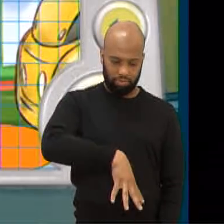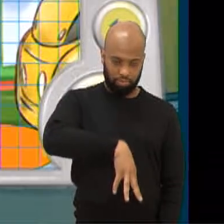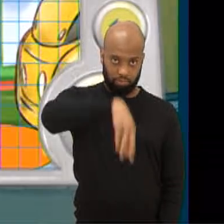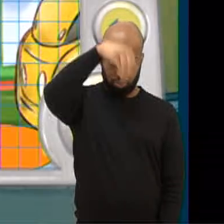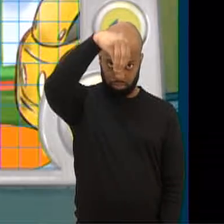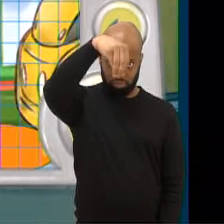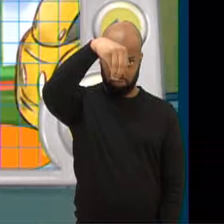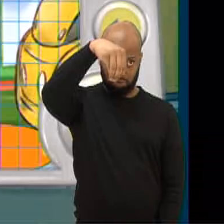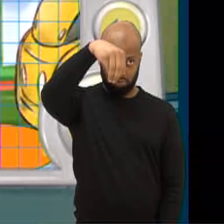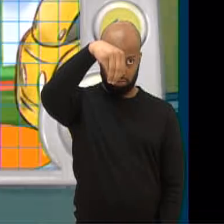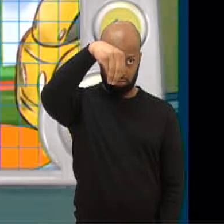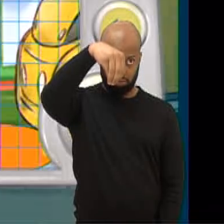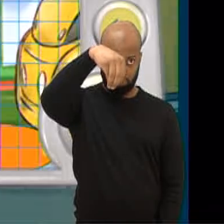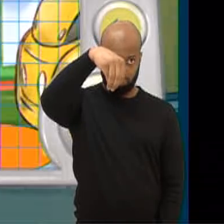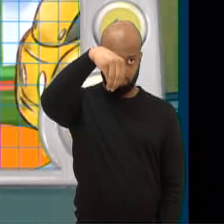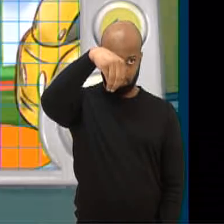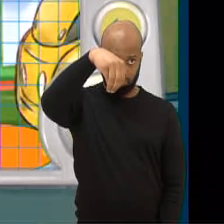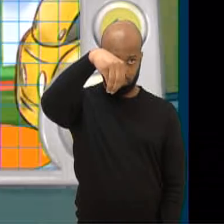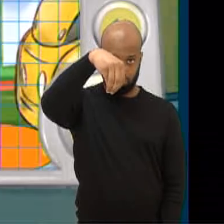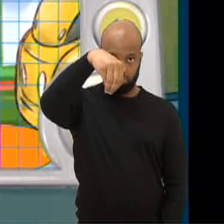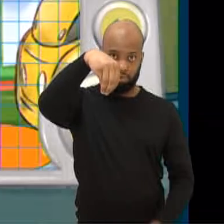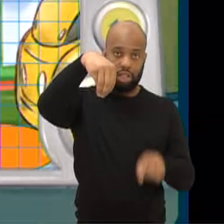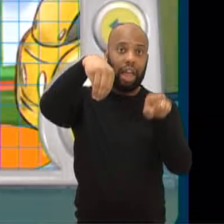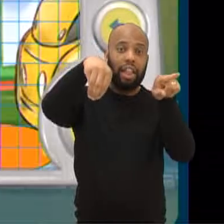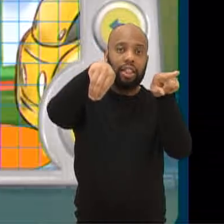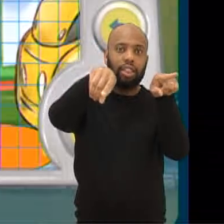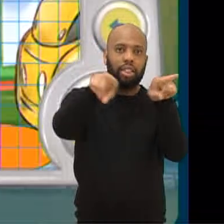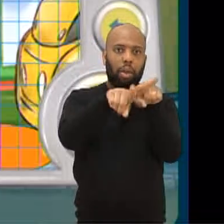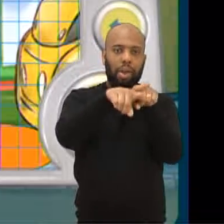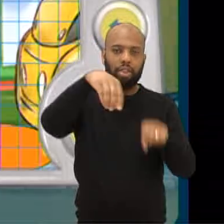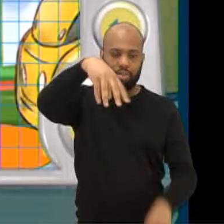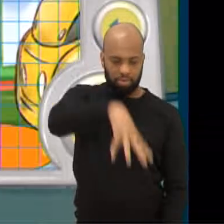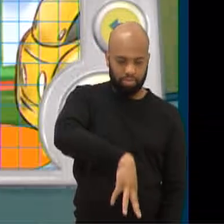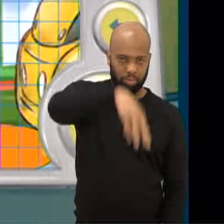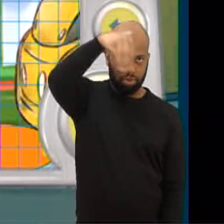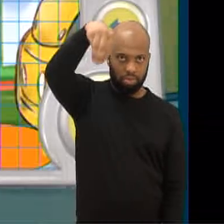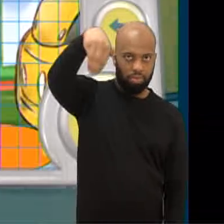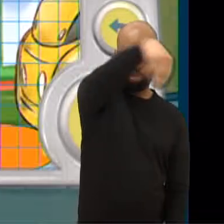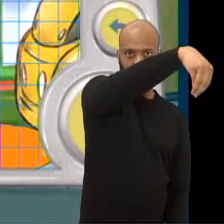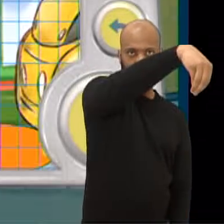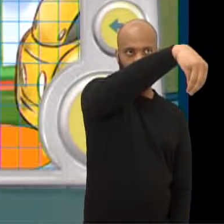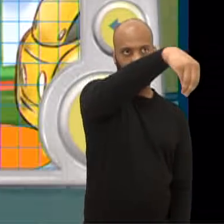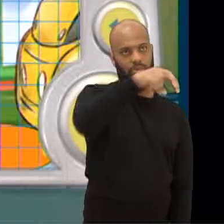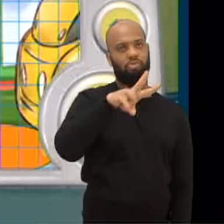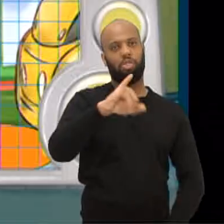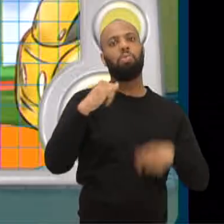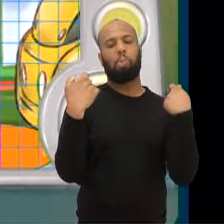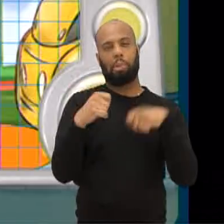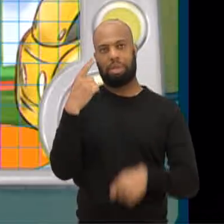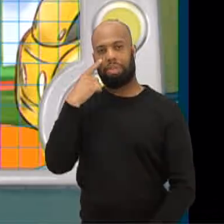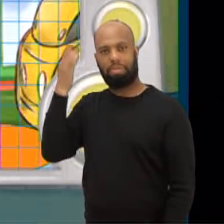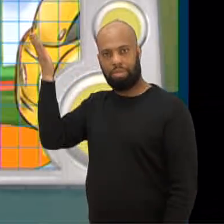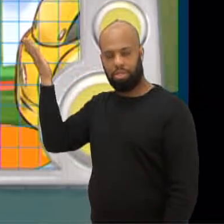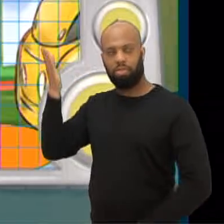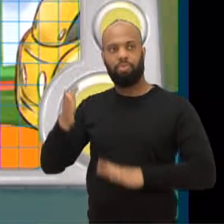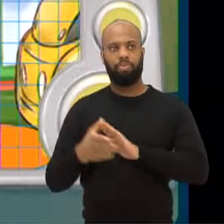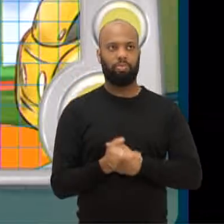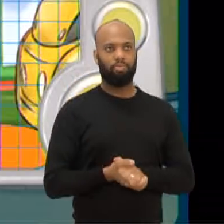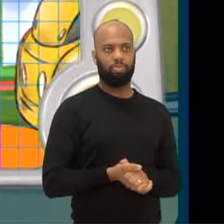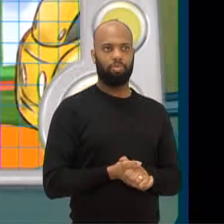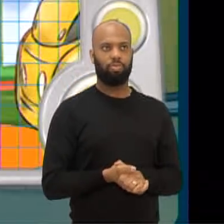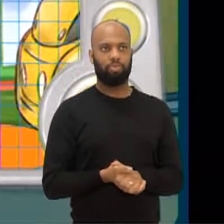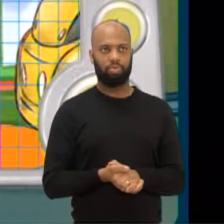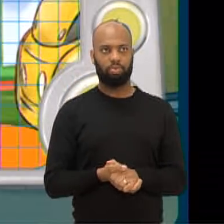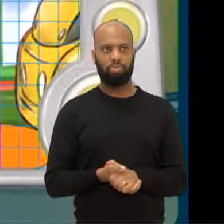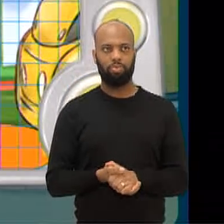deslocar daqui da origem para cá, e ela vai ser transladada também para cima.